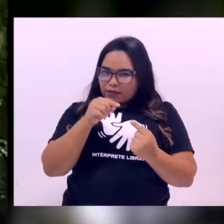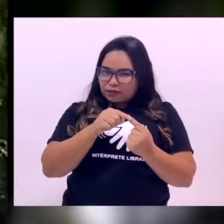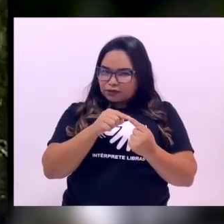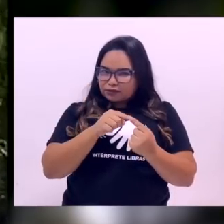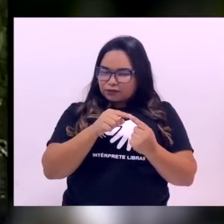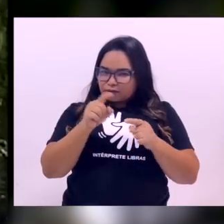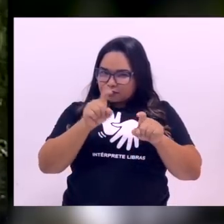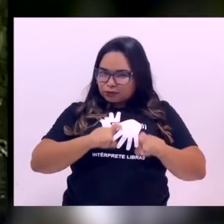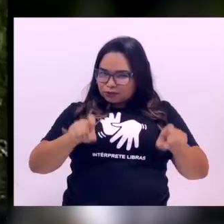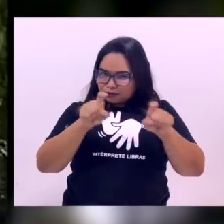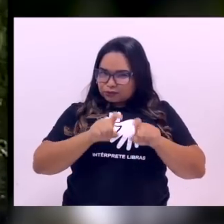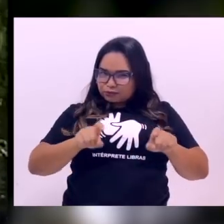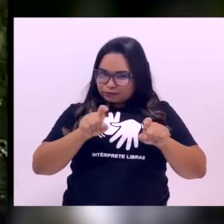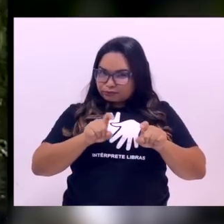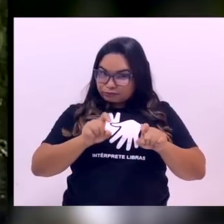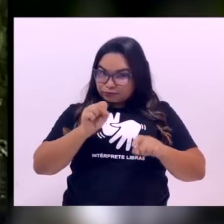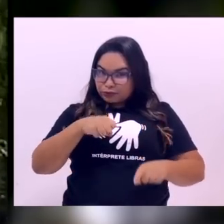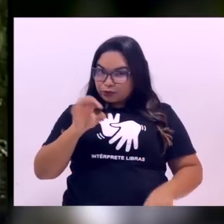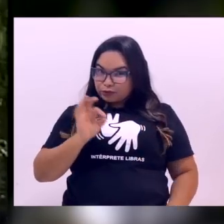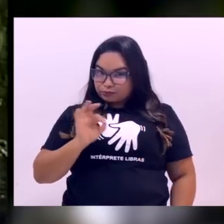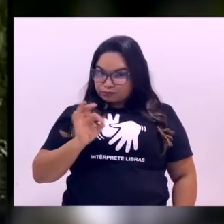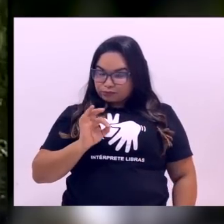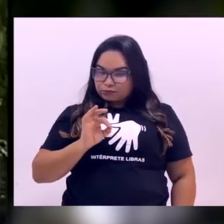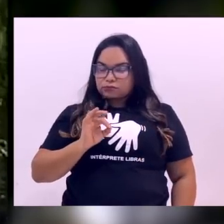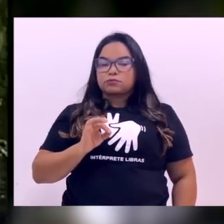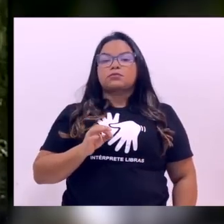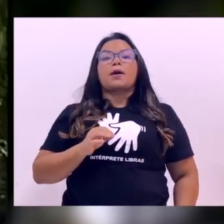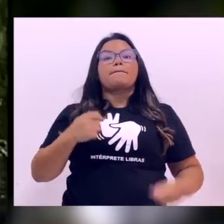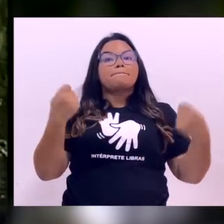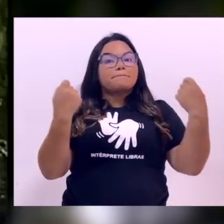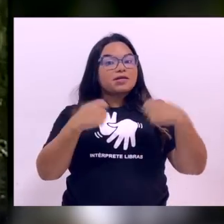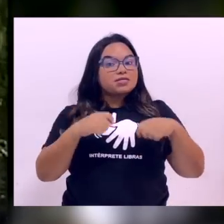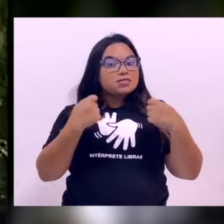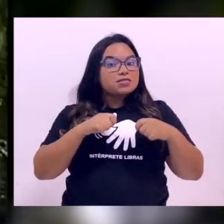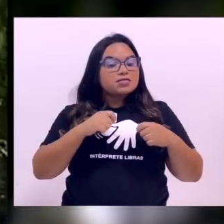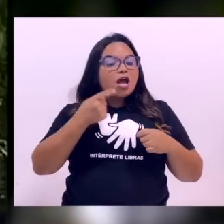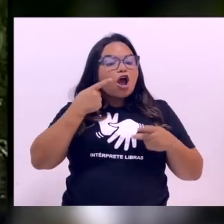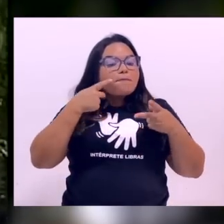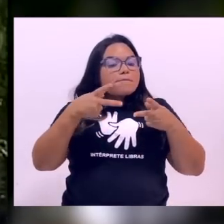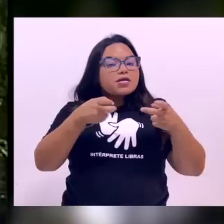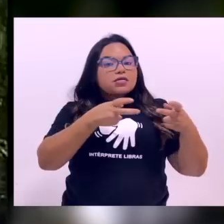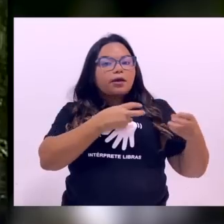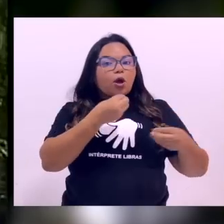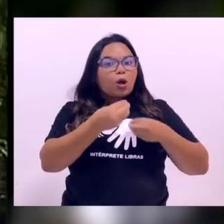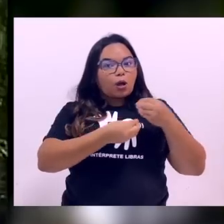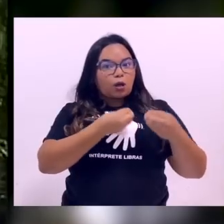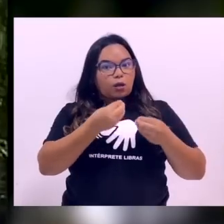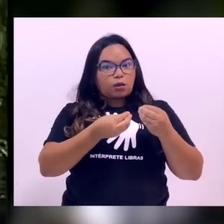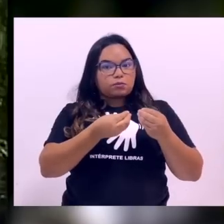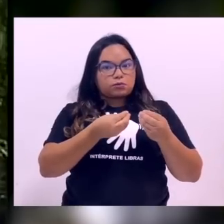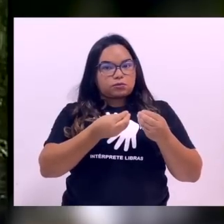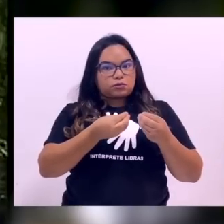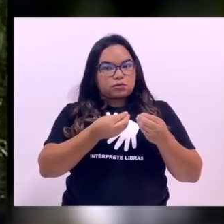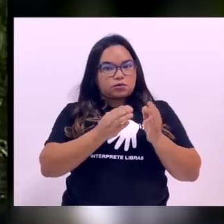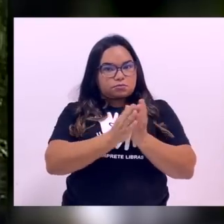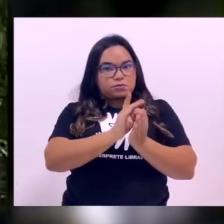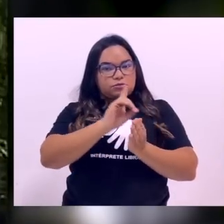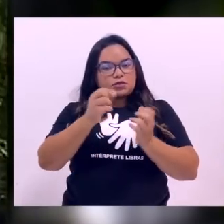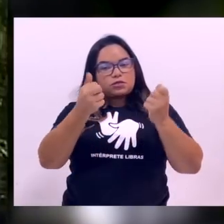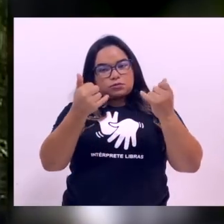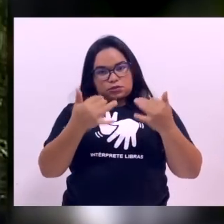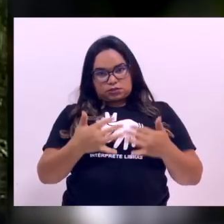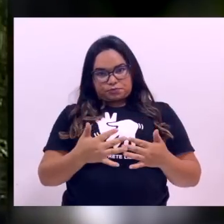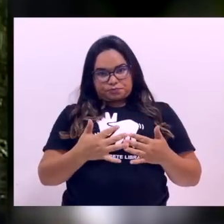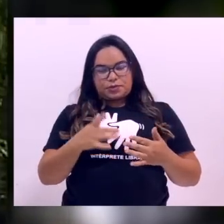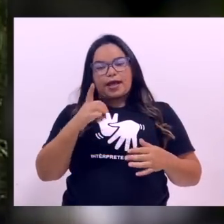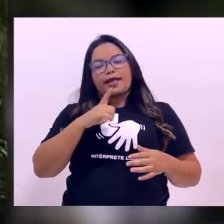besta é um computador? Sim ou não? Bem, para interpretar, temos que nos limitar aos critérios bíblicos. A